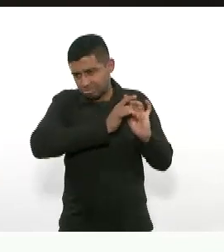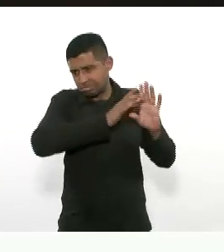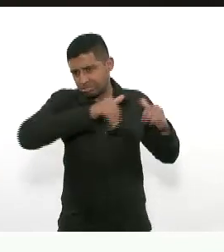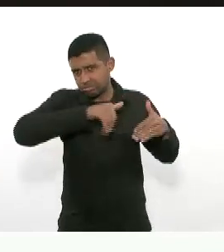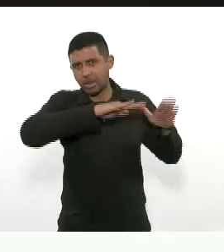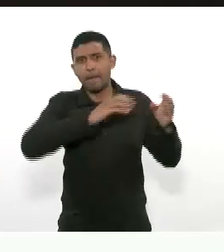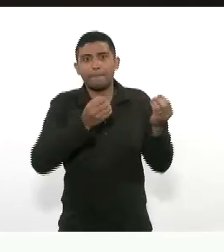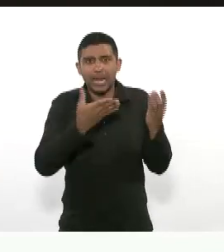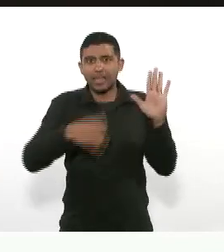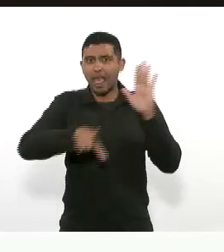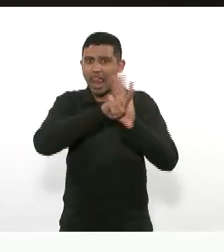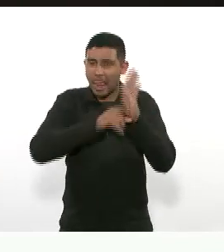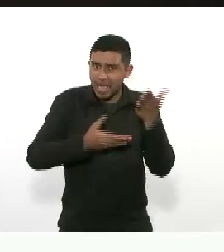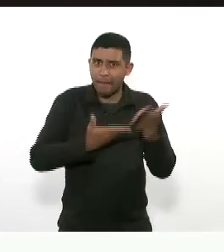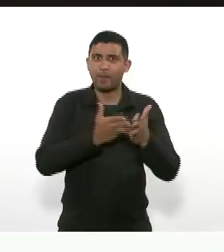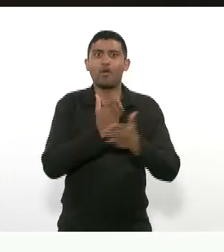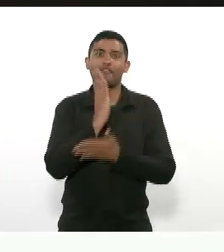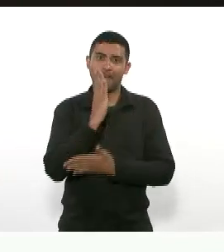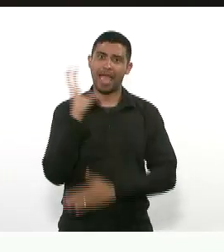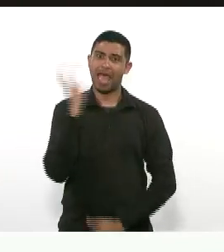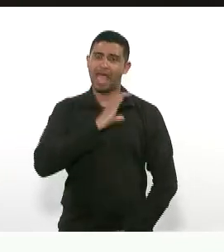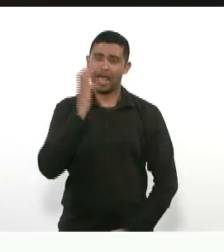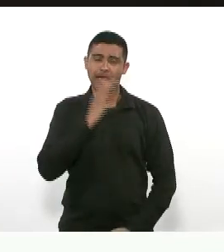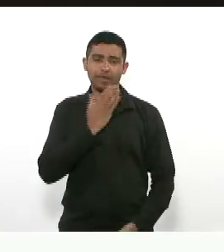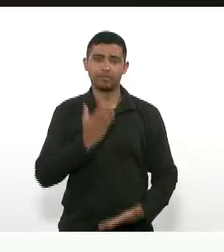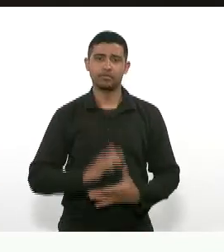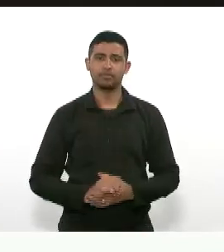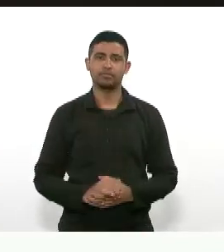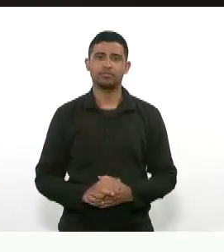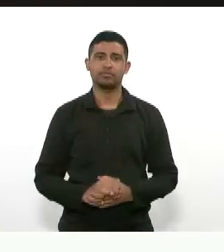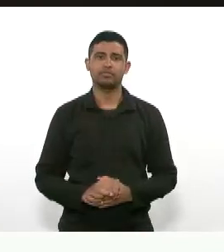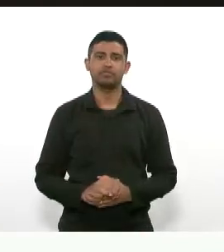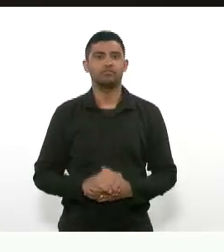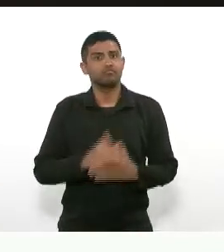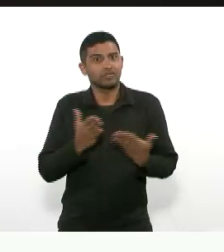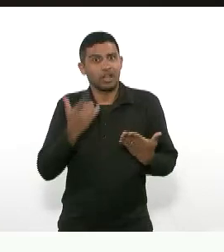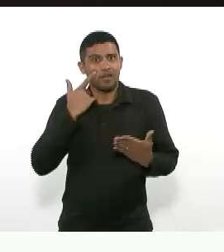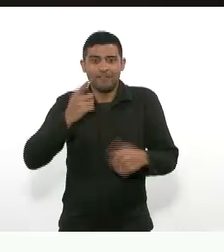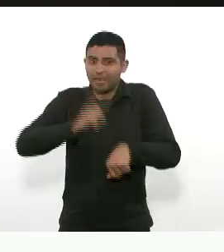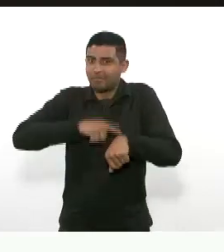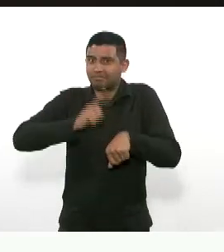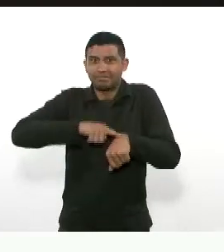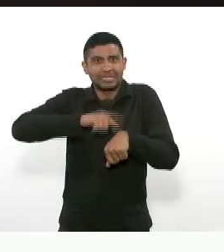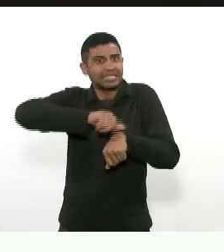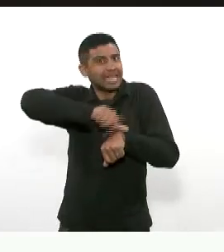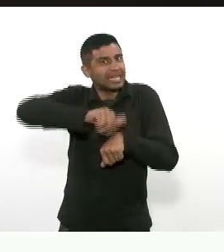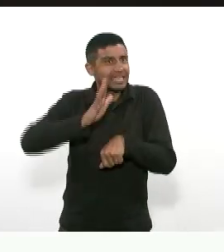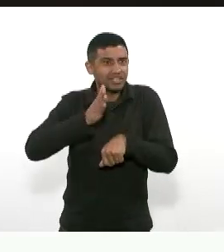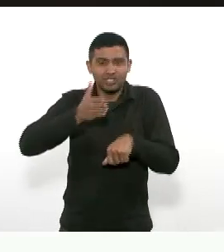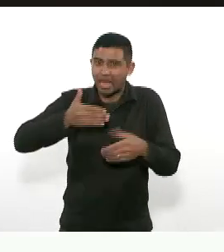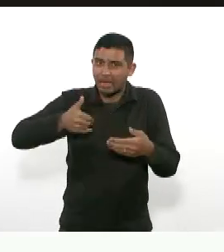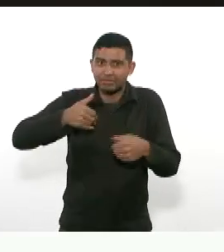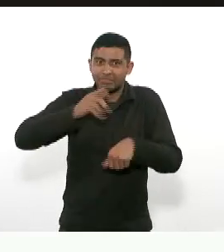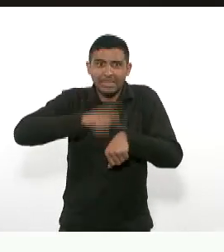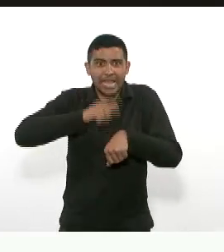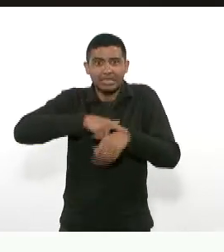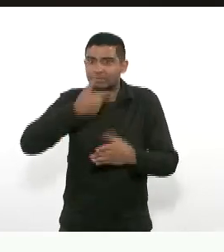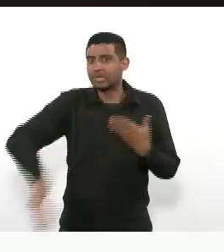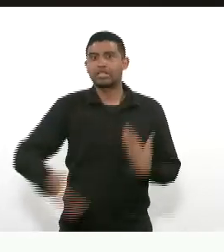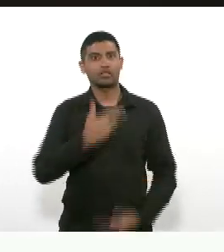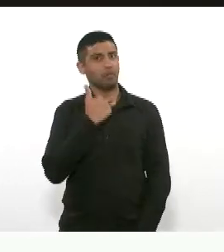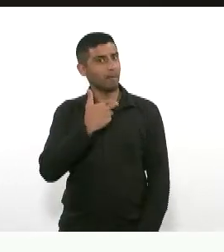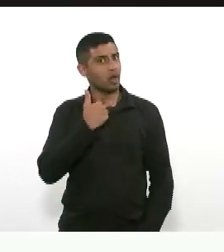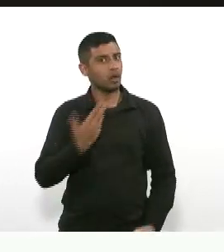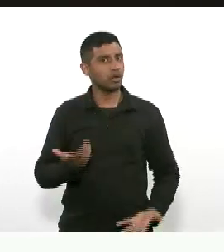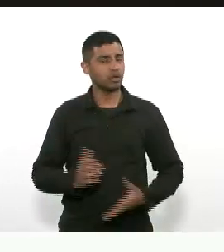a lei possa ser aprovada o mais rápido possível. Então, assim, acho que já está passando da hora, né? A gente não pode perder esse timing, tem